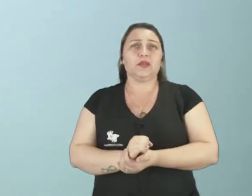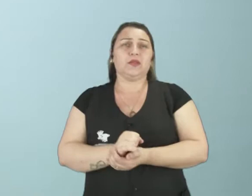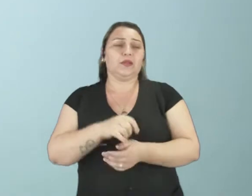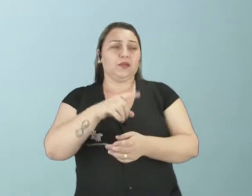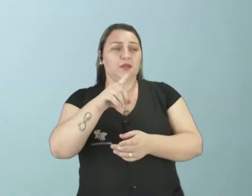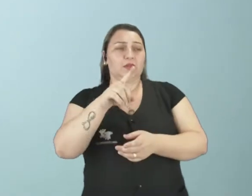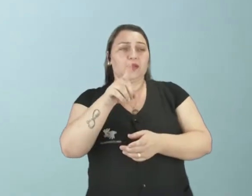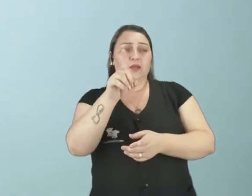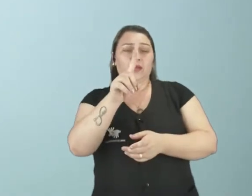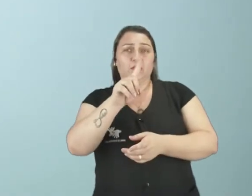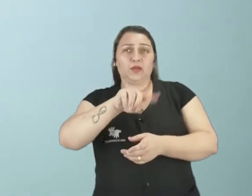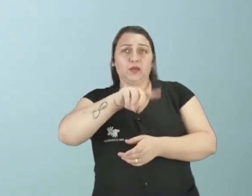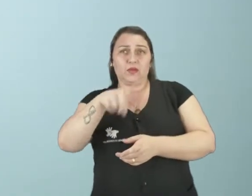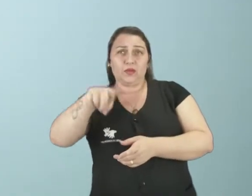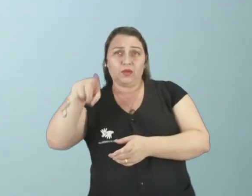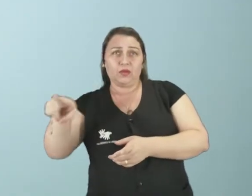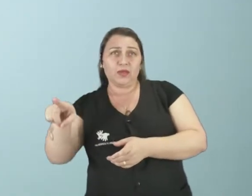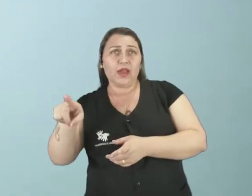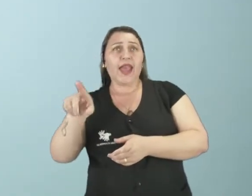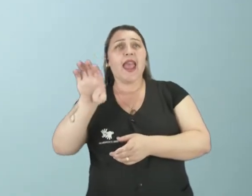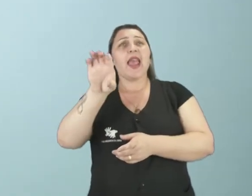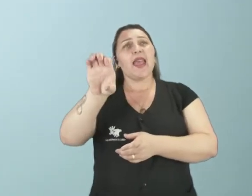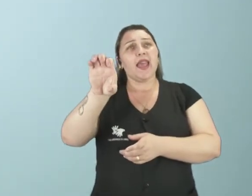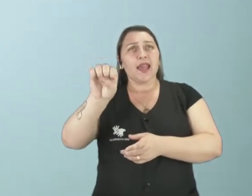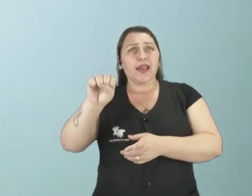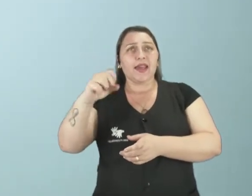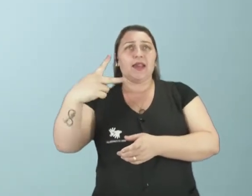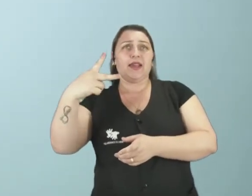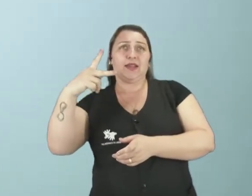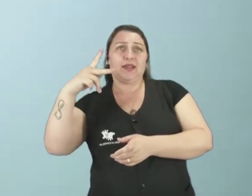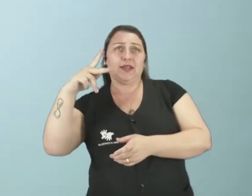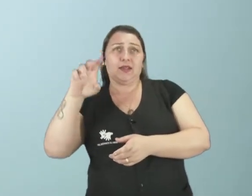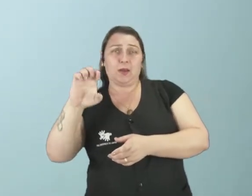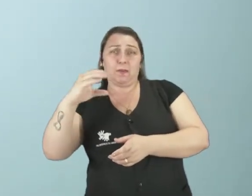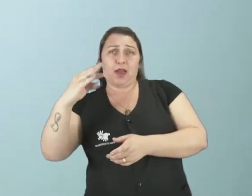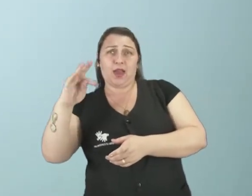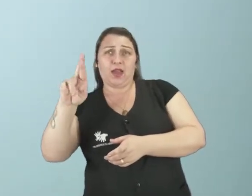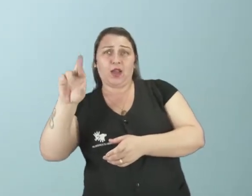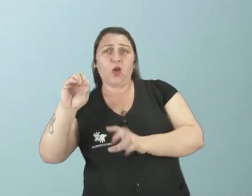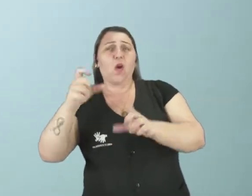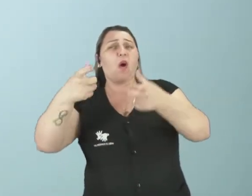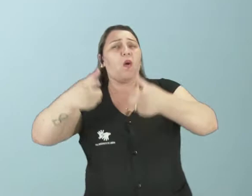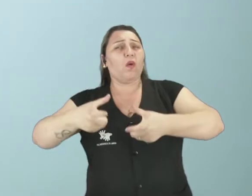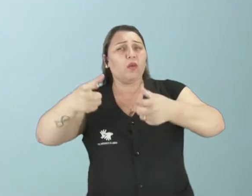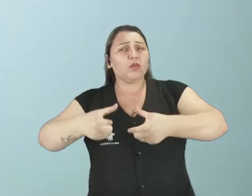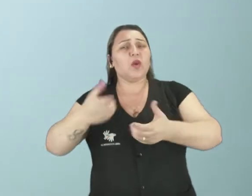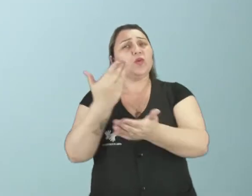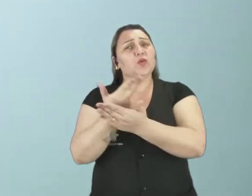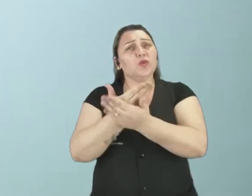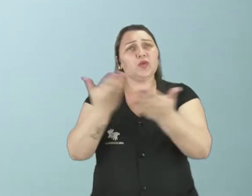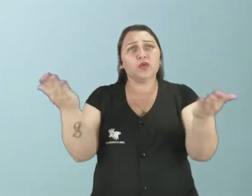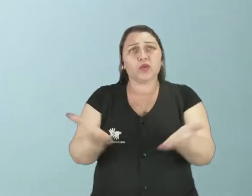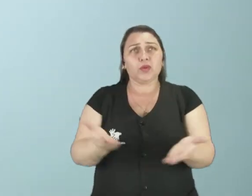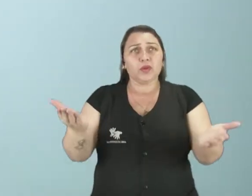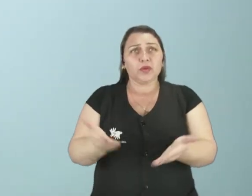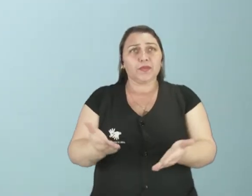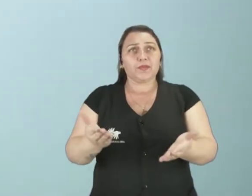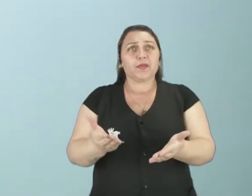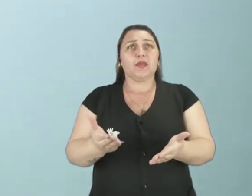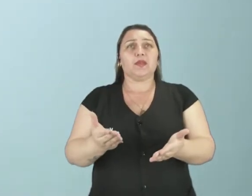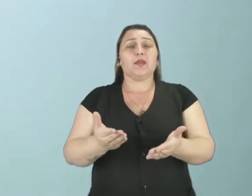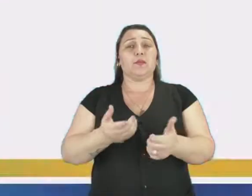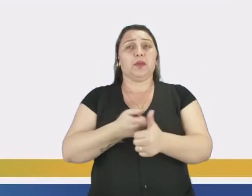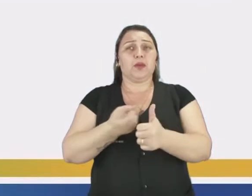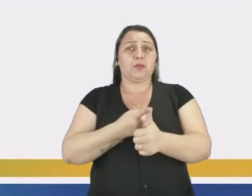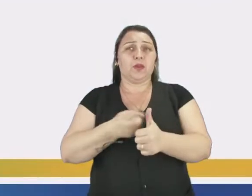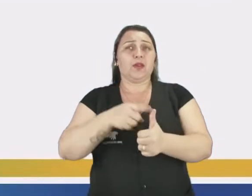que vamos entender o espectro. O que é esse espectro, onde que ele se aplica, de que forma, é o estudo de hoje. Então,